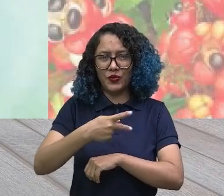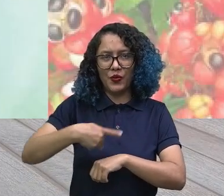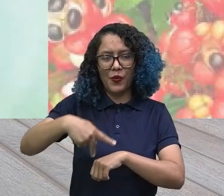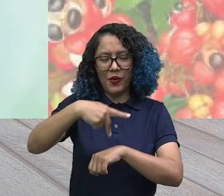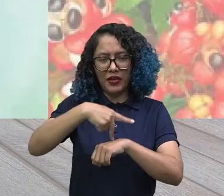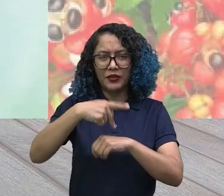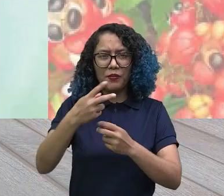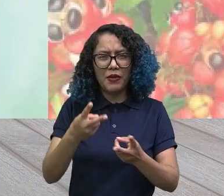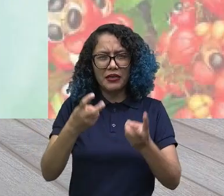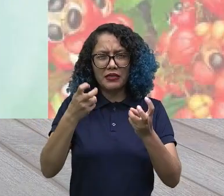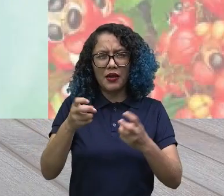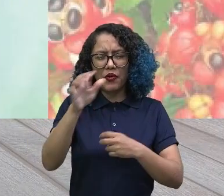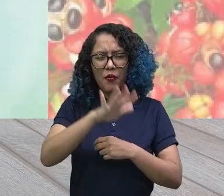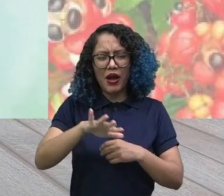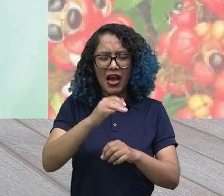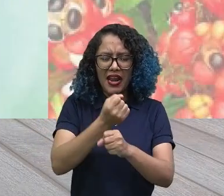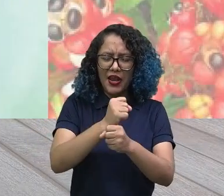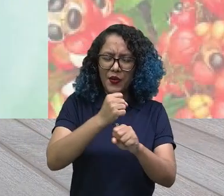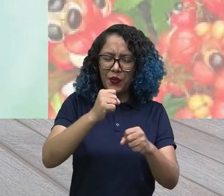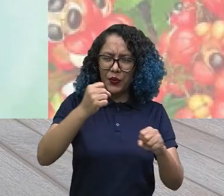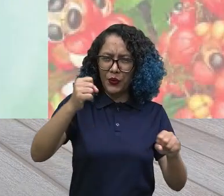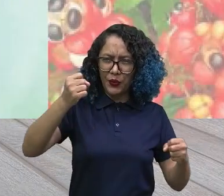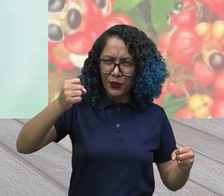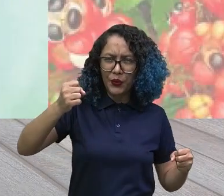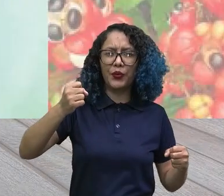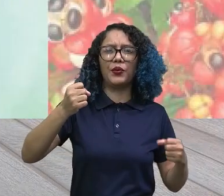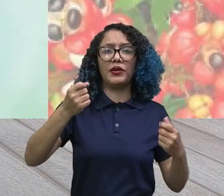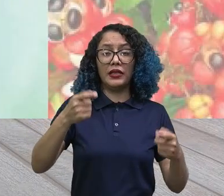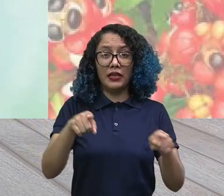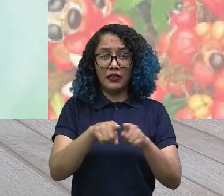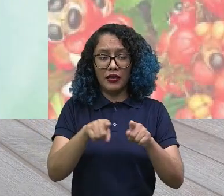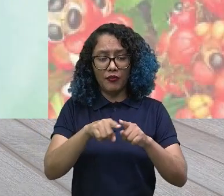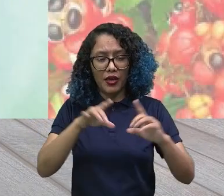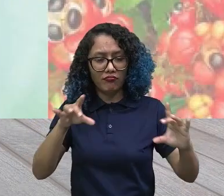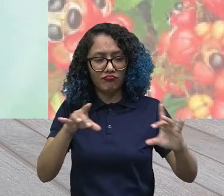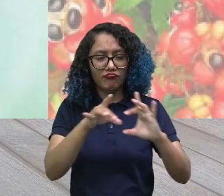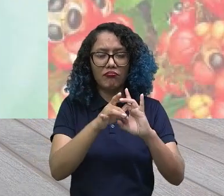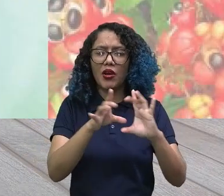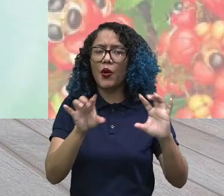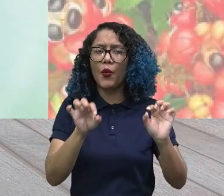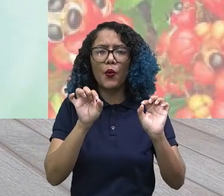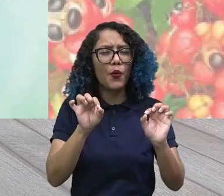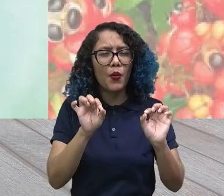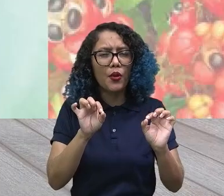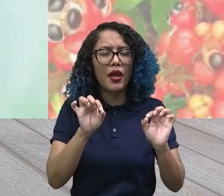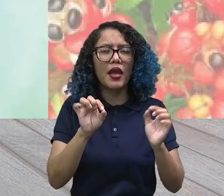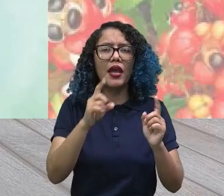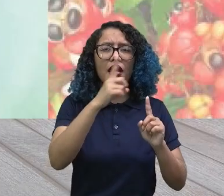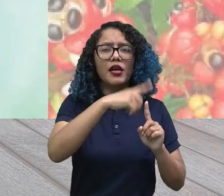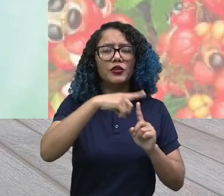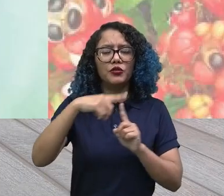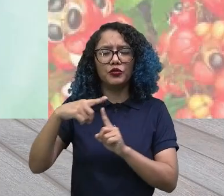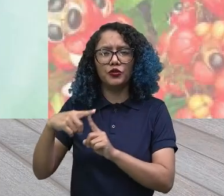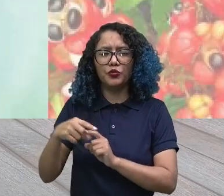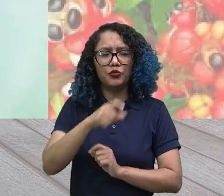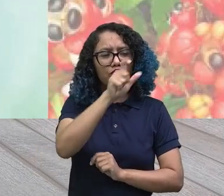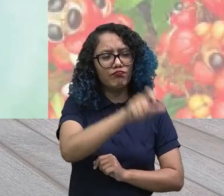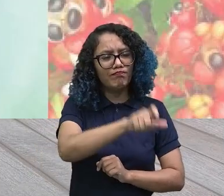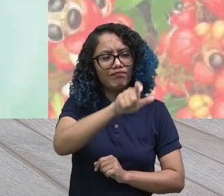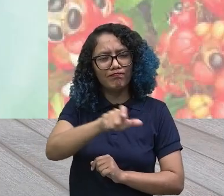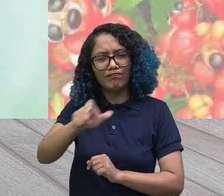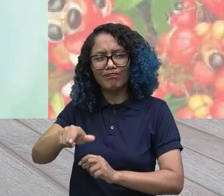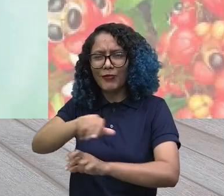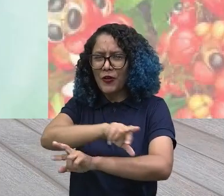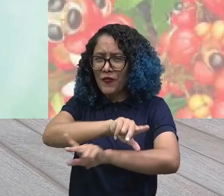grande extensão territorial, e isso acaba vinculando, a diferentes tipos de pessoas, e até mesmo